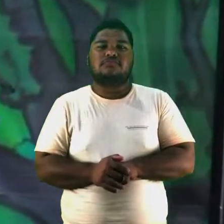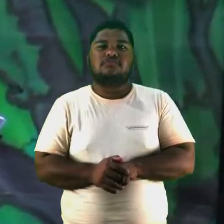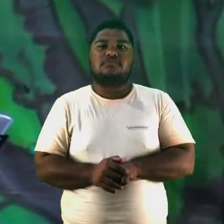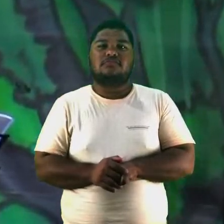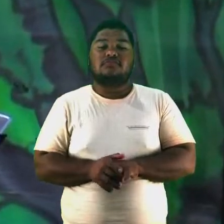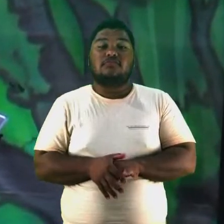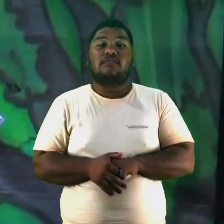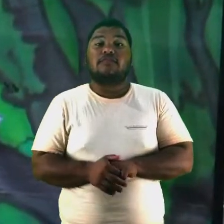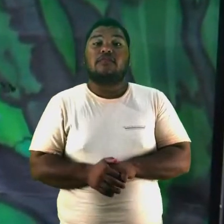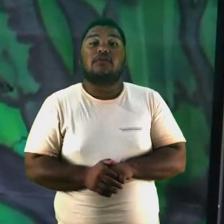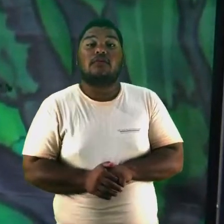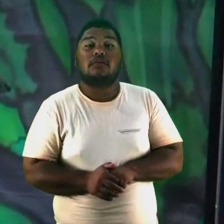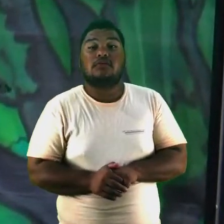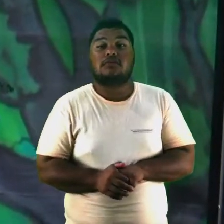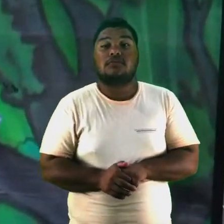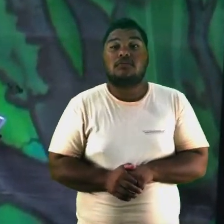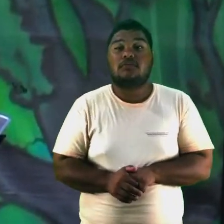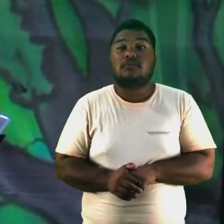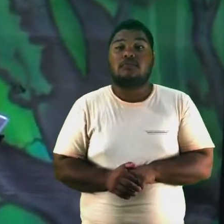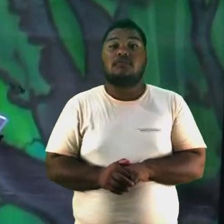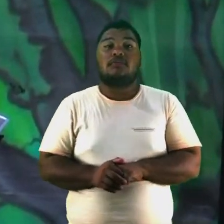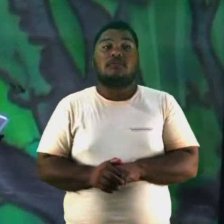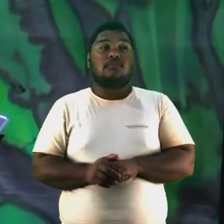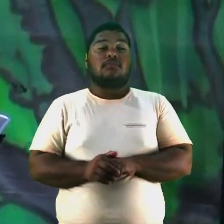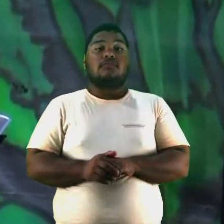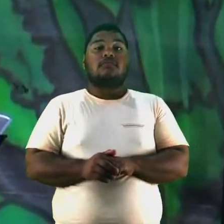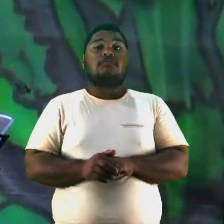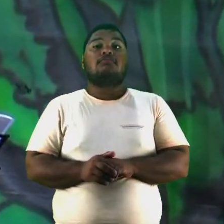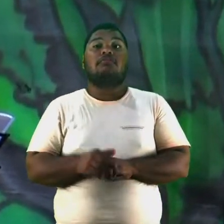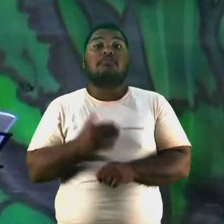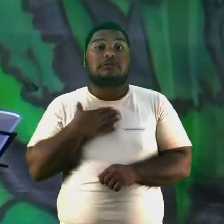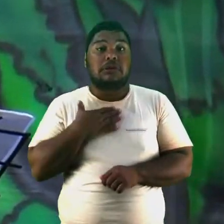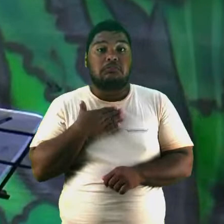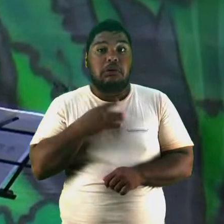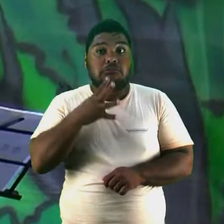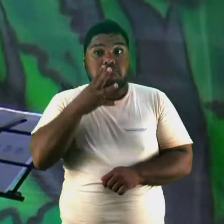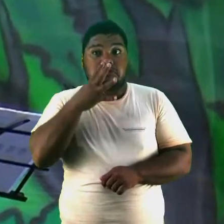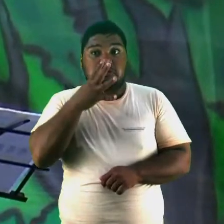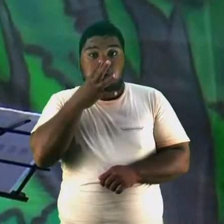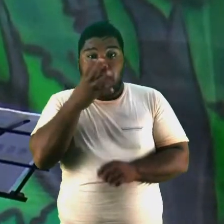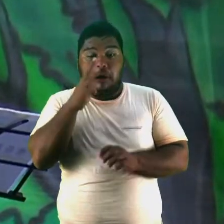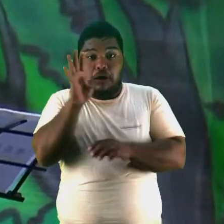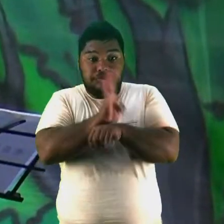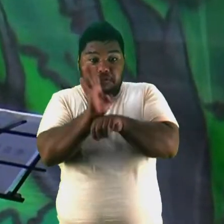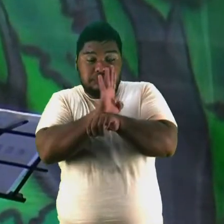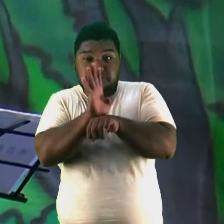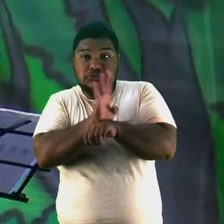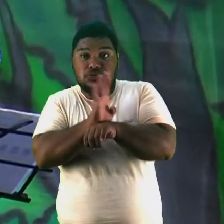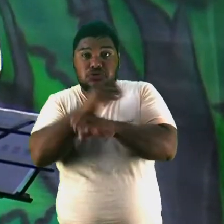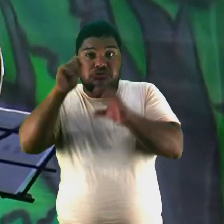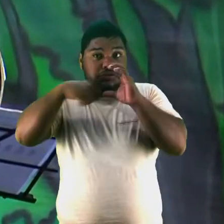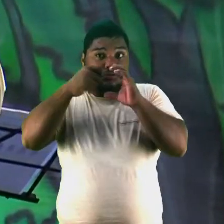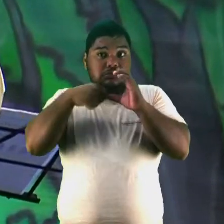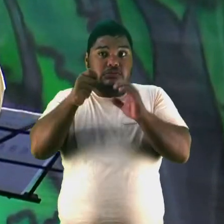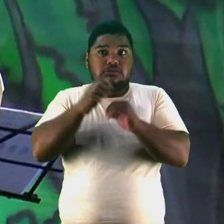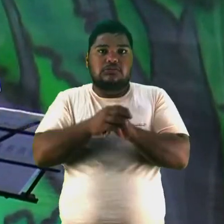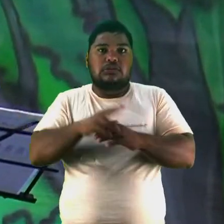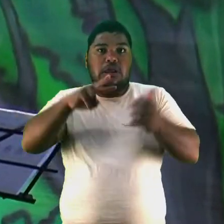para ele. O senhor não vai acreditar. Ele me mostrou o vídeo, que eu fiquei, cara, tu está falando a verdade?